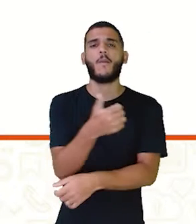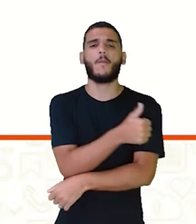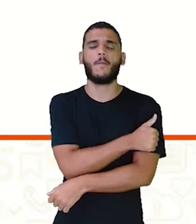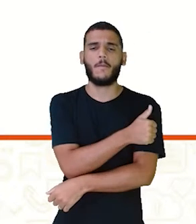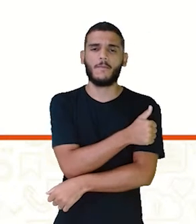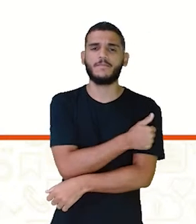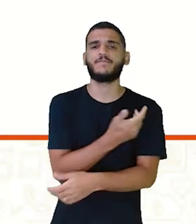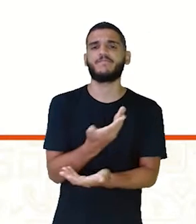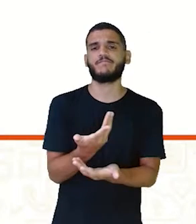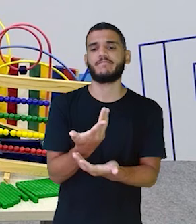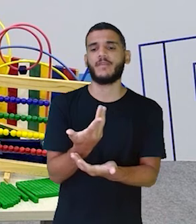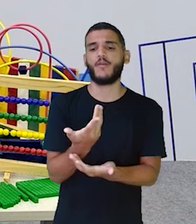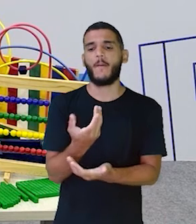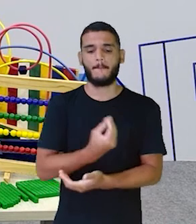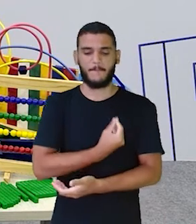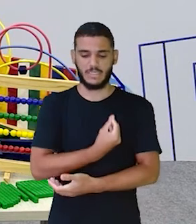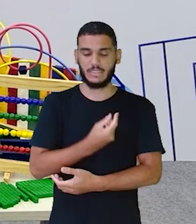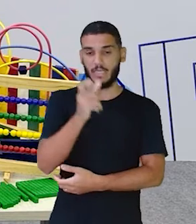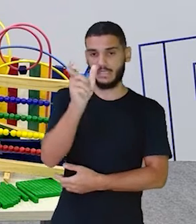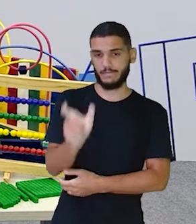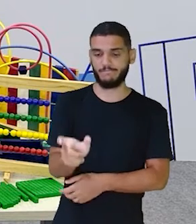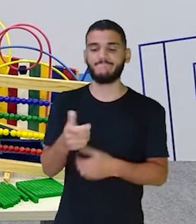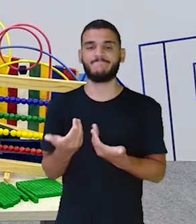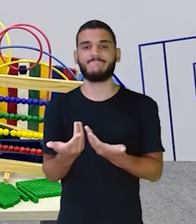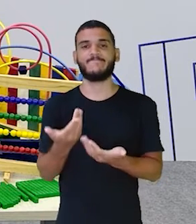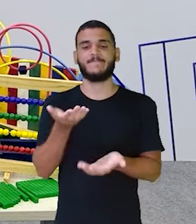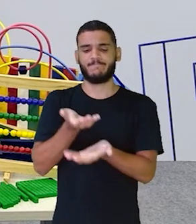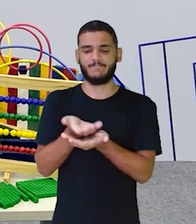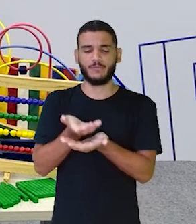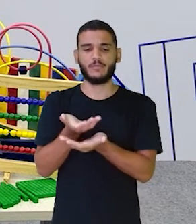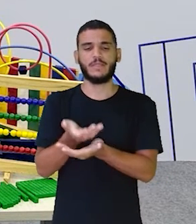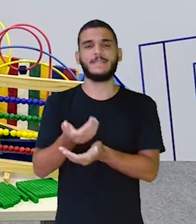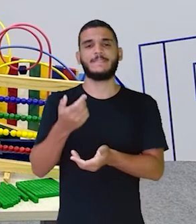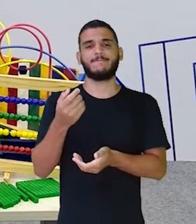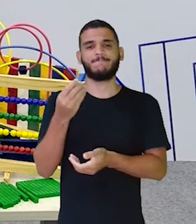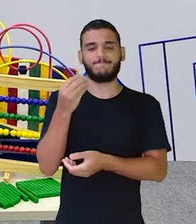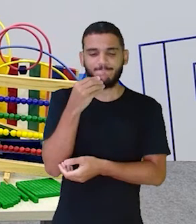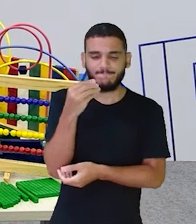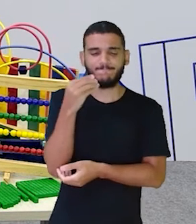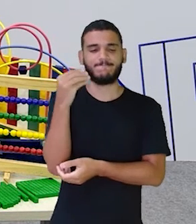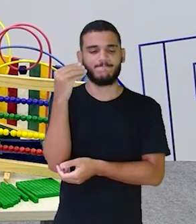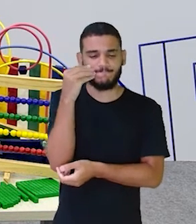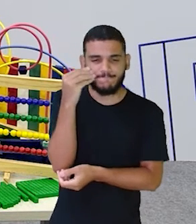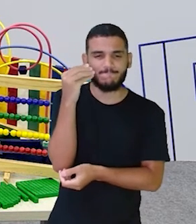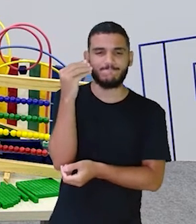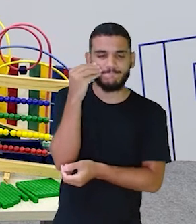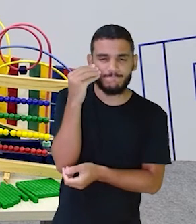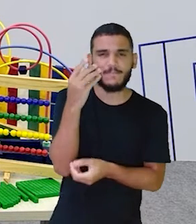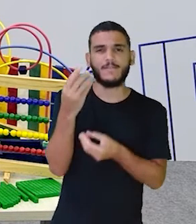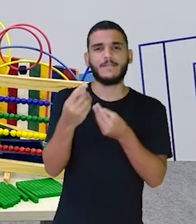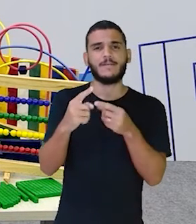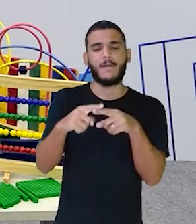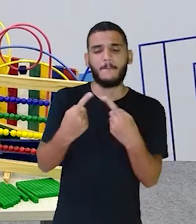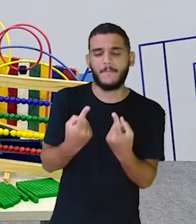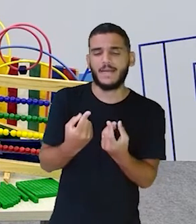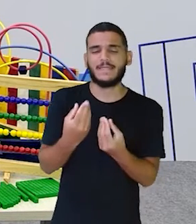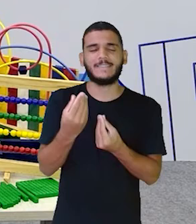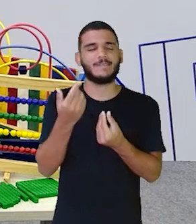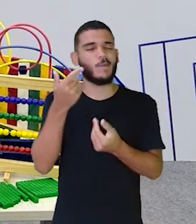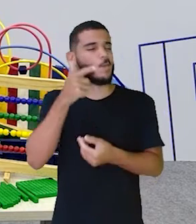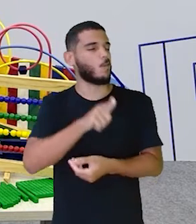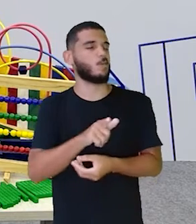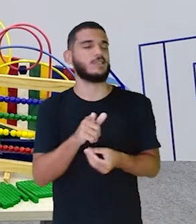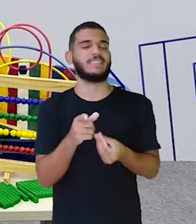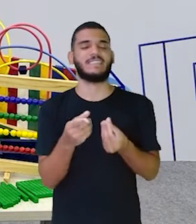estudante, ele está ali trabalhando, ele está tentando, mas aí, quando ele percebe, ele não